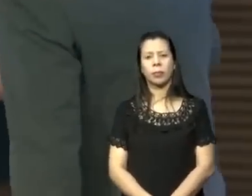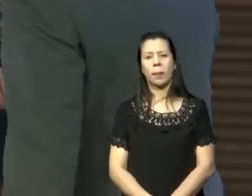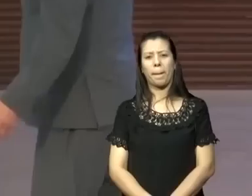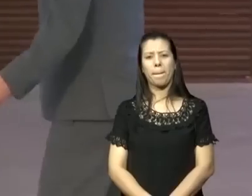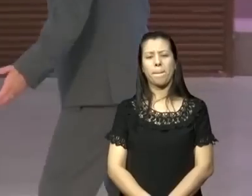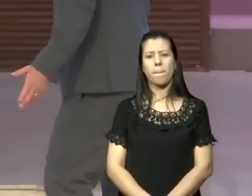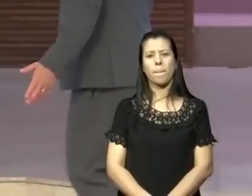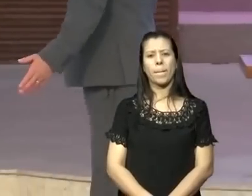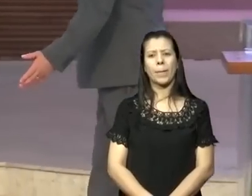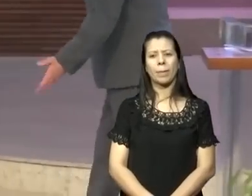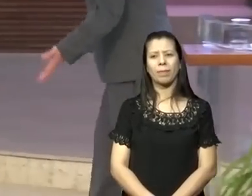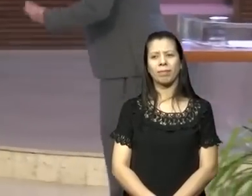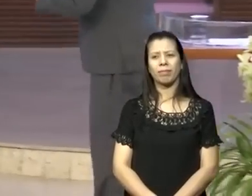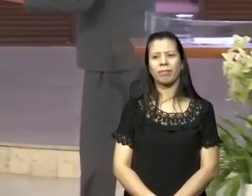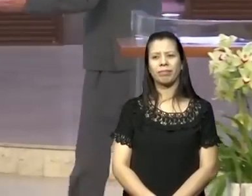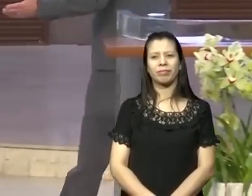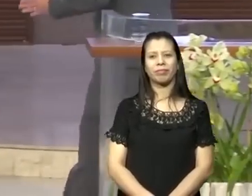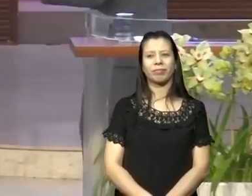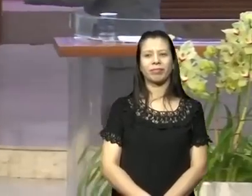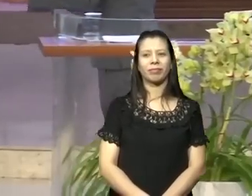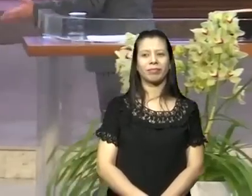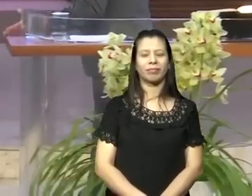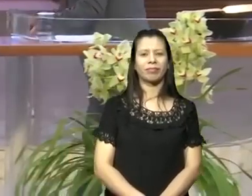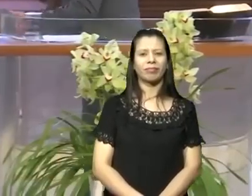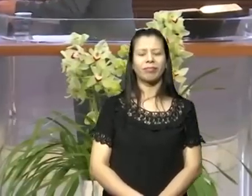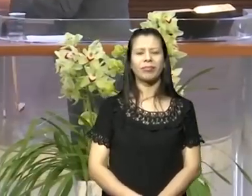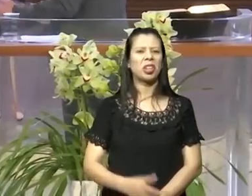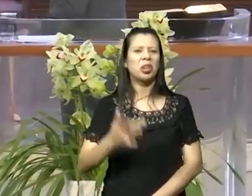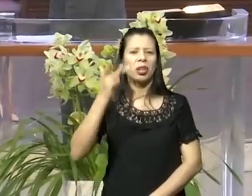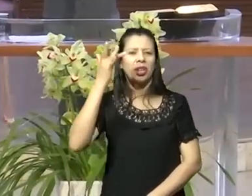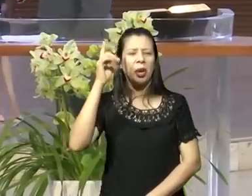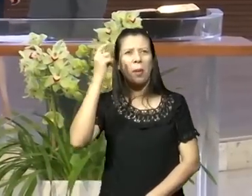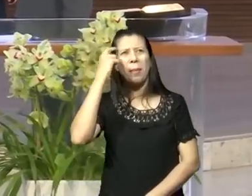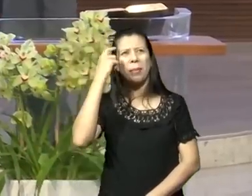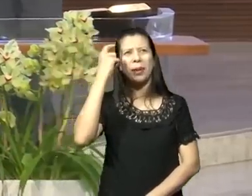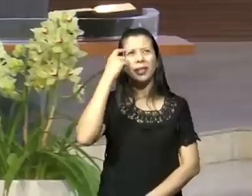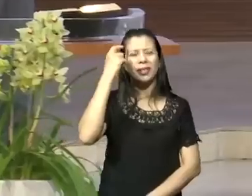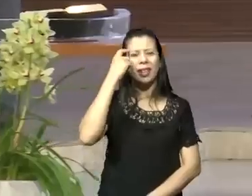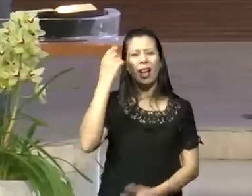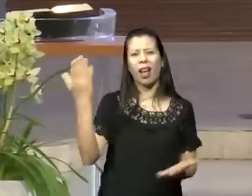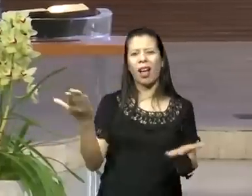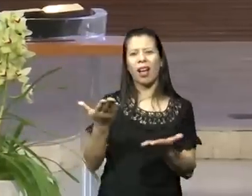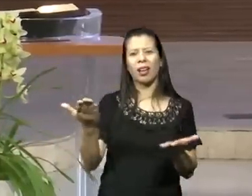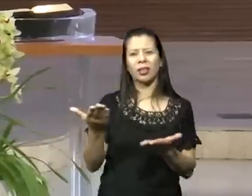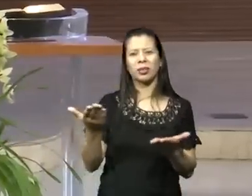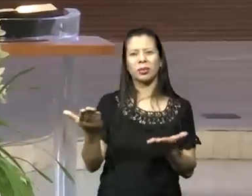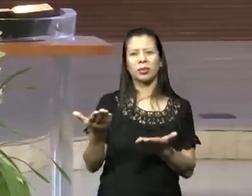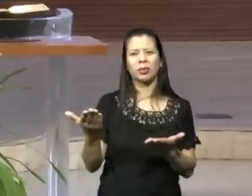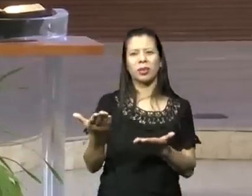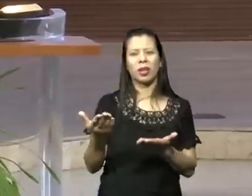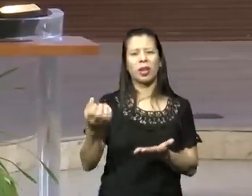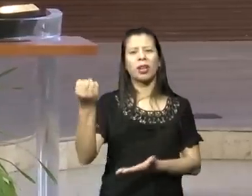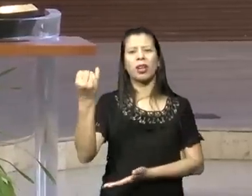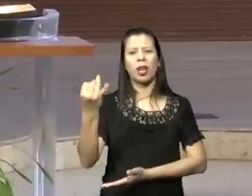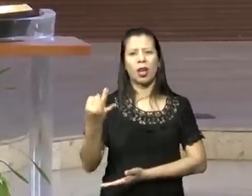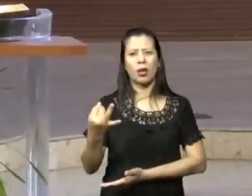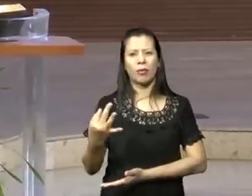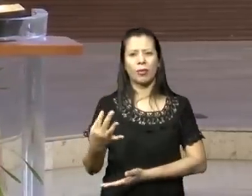eu não tinha a gente não planejou isso aqui eu gosto de coisa assim não planejada tem que dar espaço bem cá na or vem cá